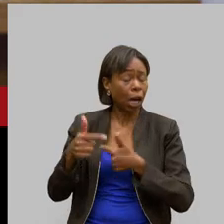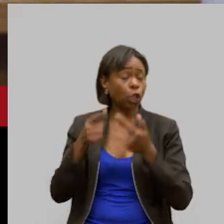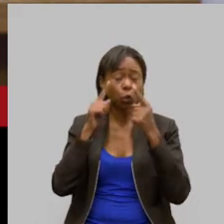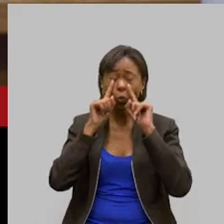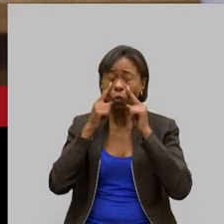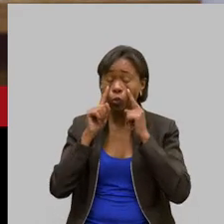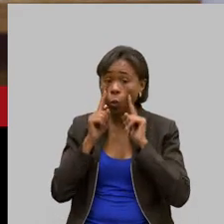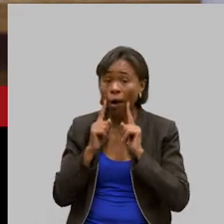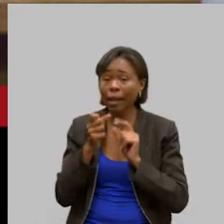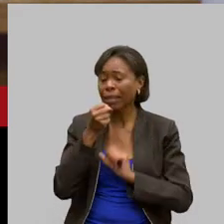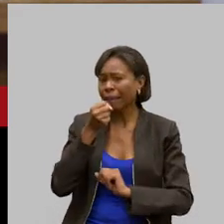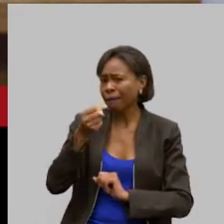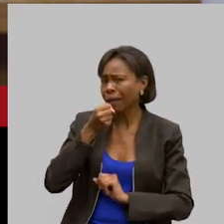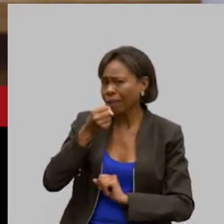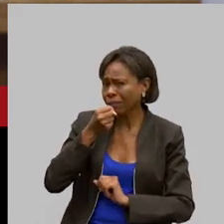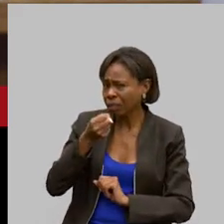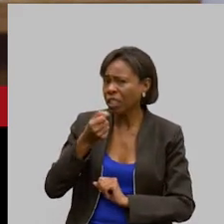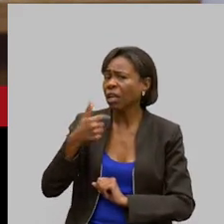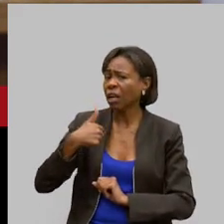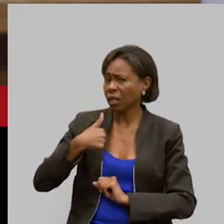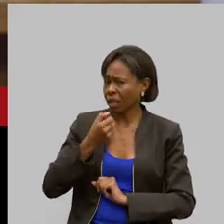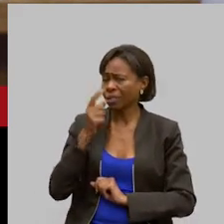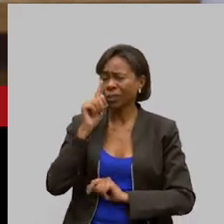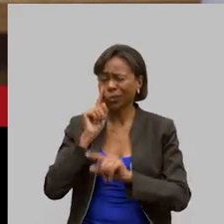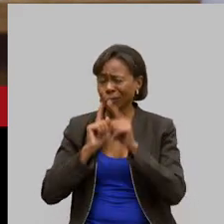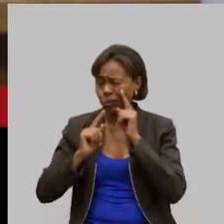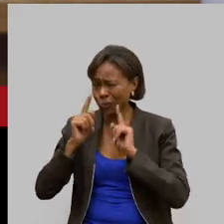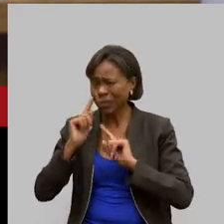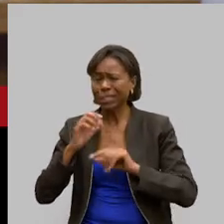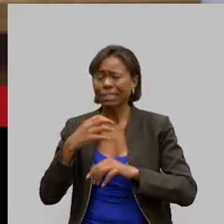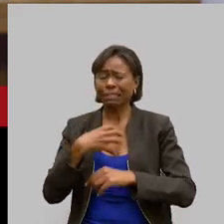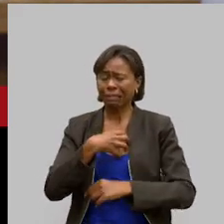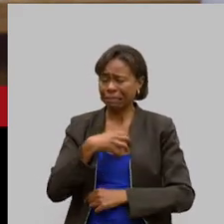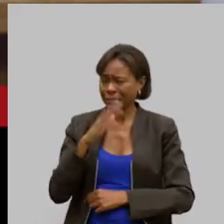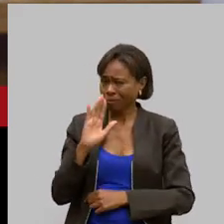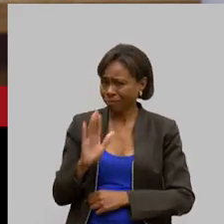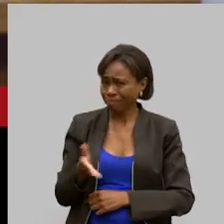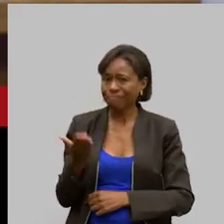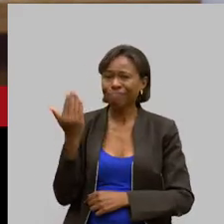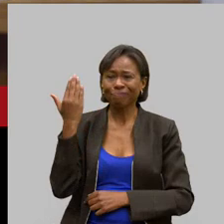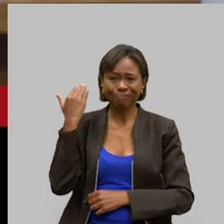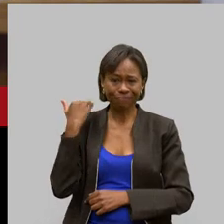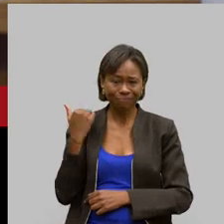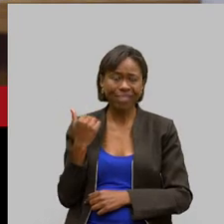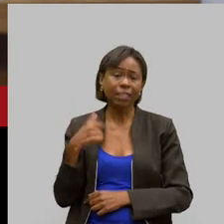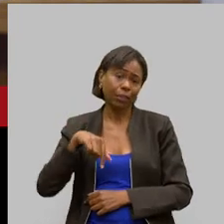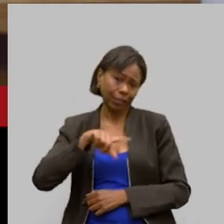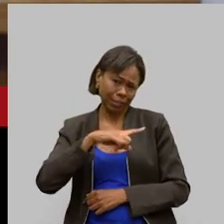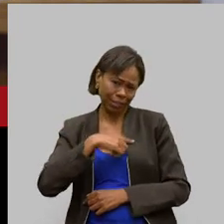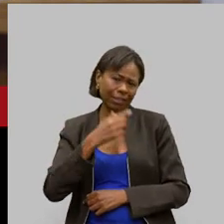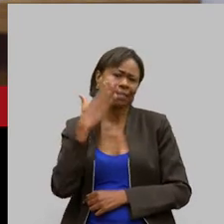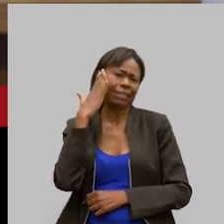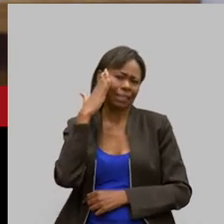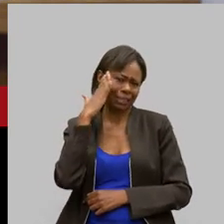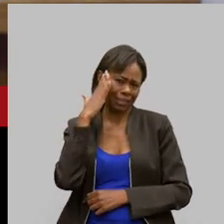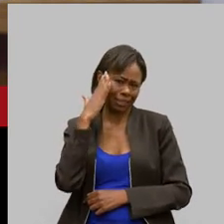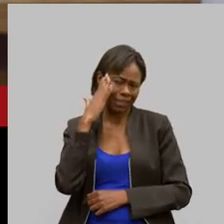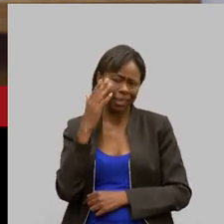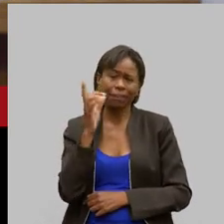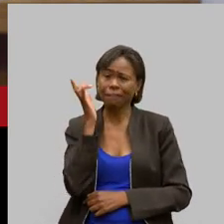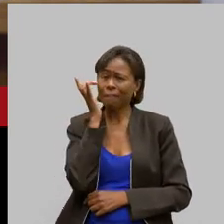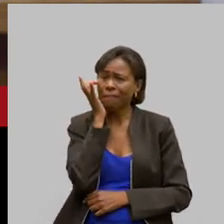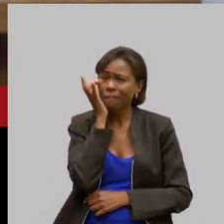entrevistas dá passei também por isso então assim a gente sabe o quanto que que não é fácil